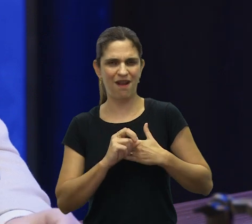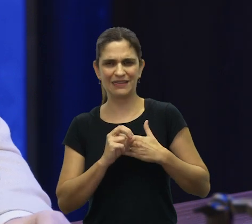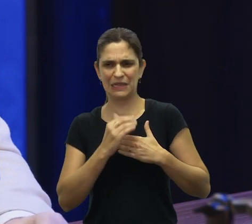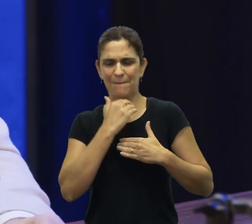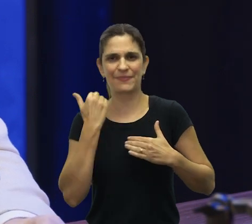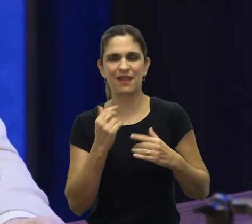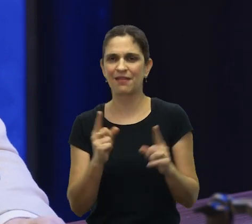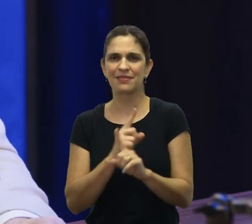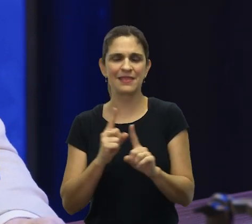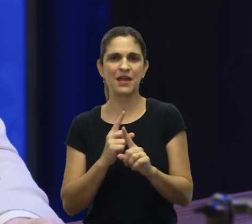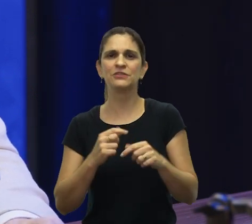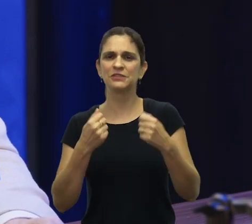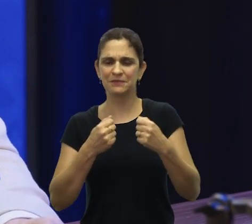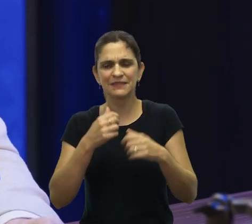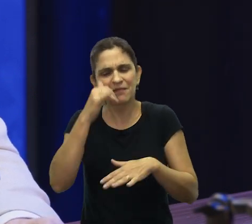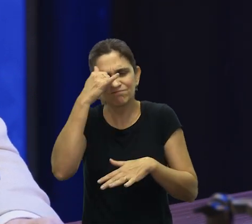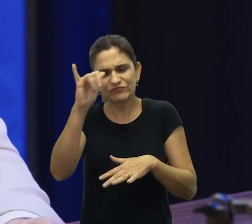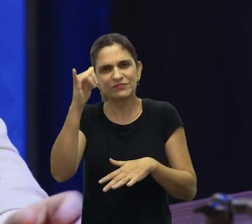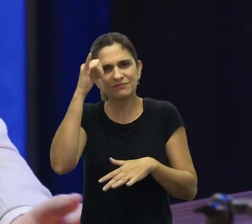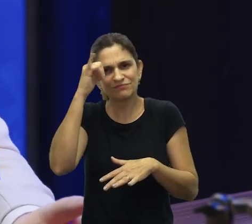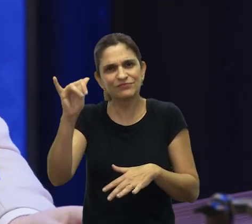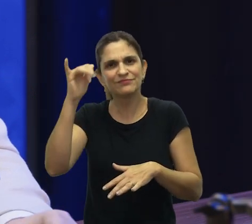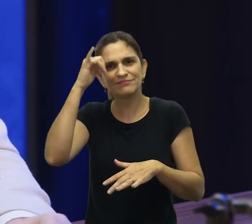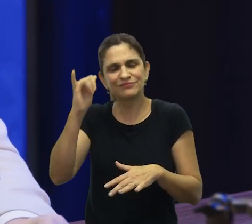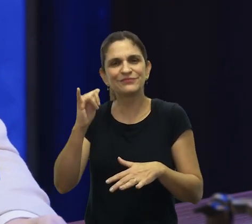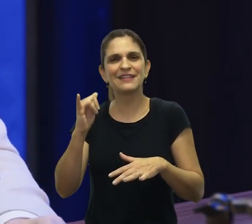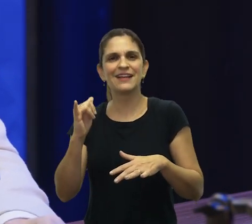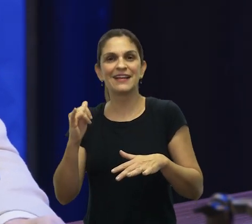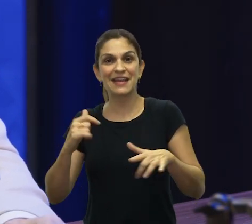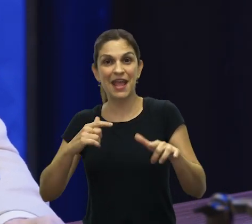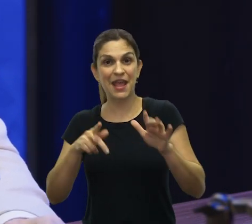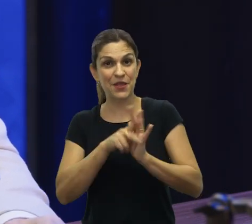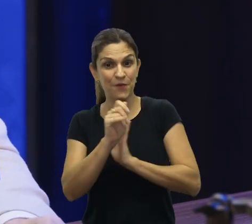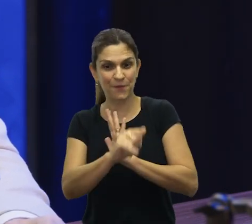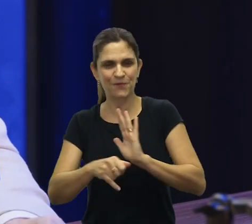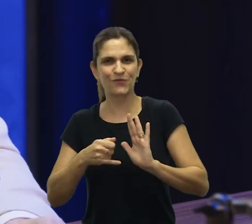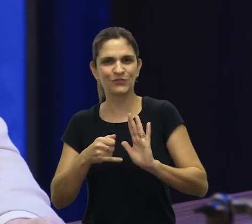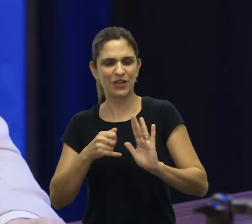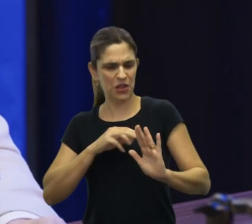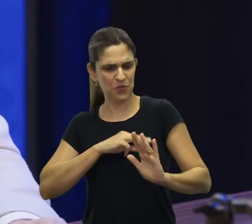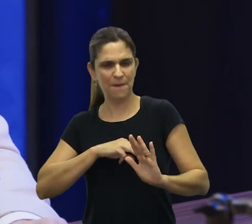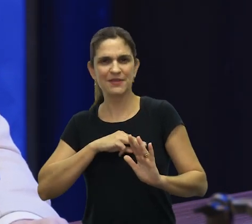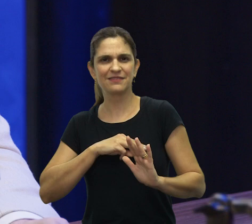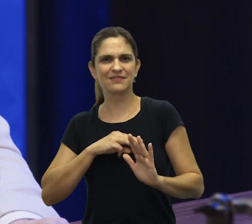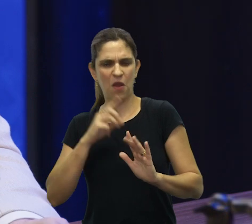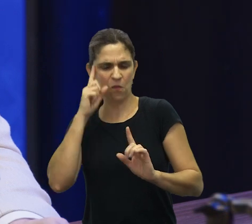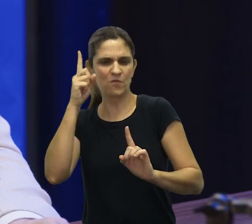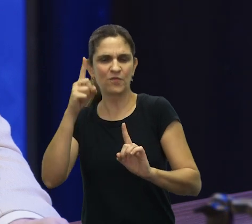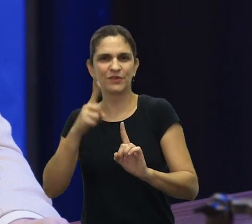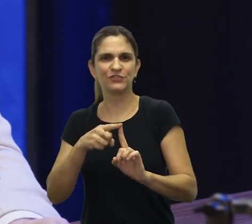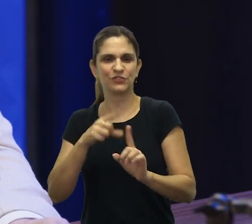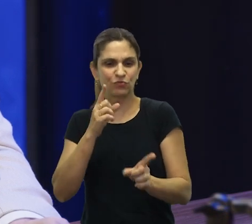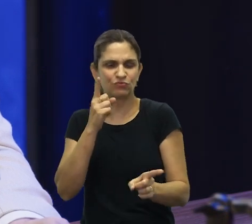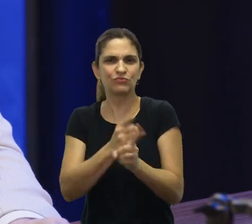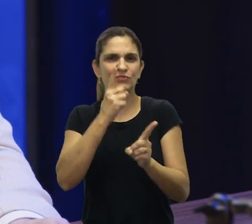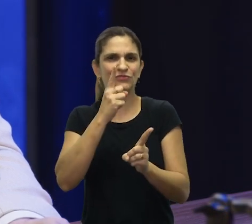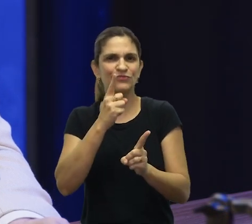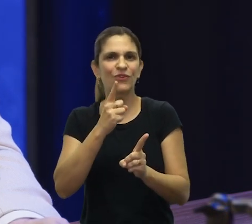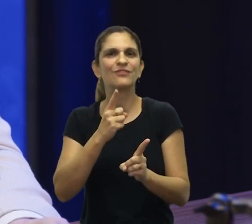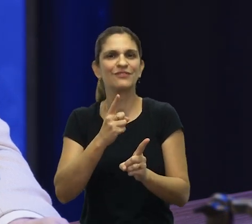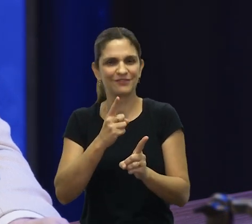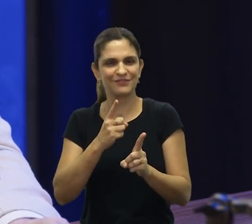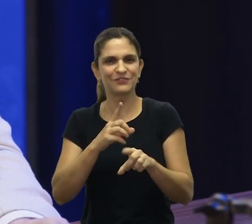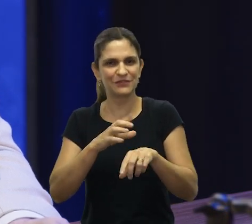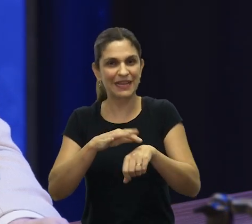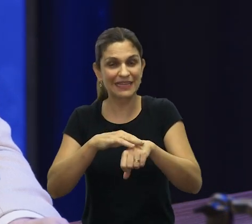curar. Então, essa eu acho que é a nossa missão aqui, né, com esse projeto, tentar oferecer o diagnóstico precoce